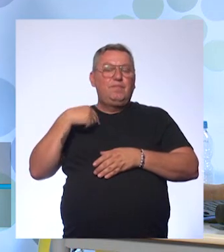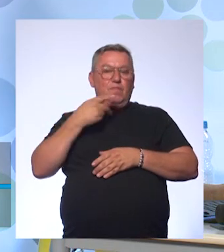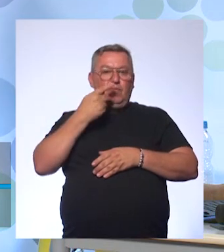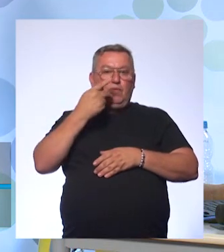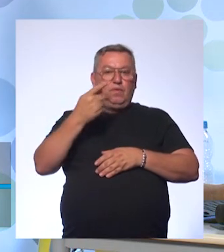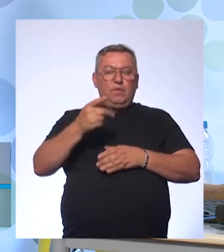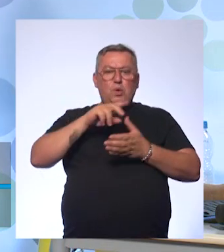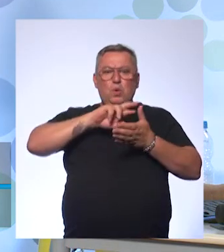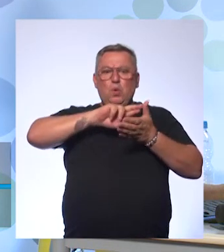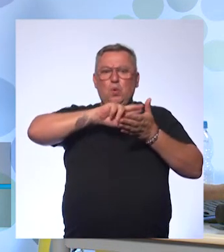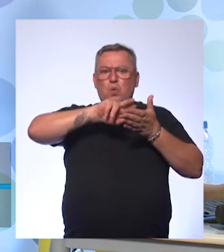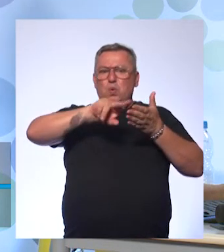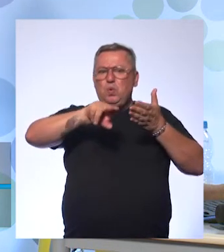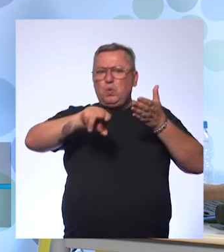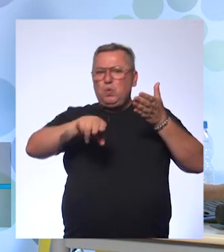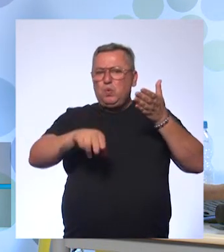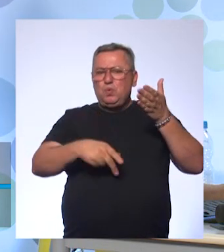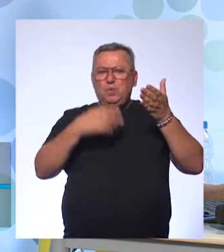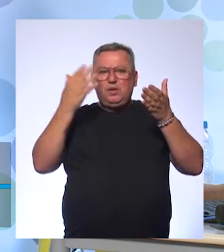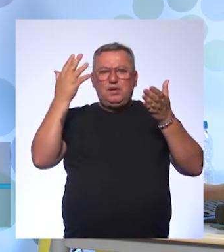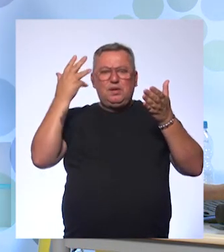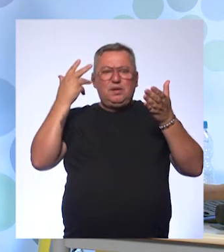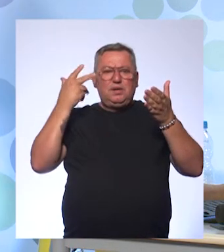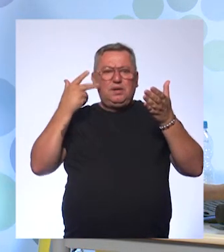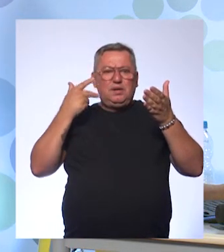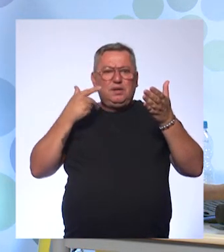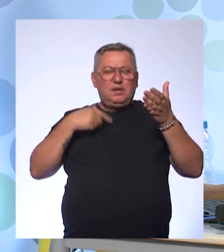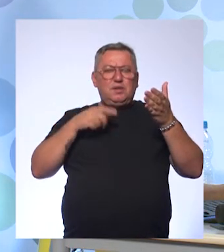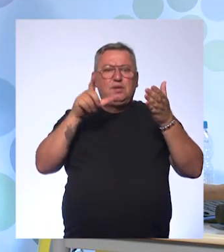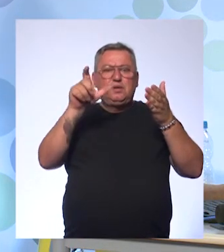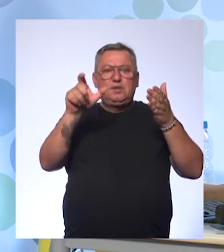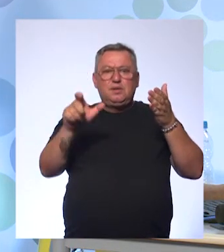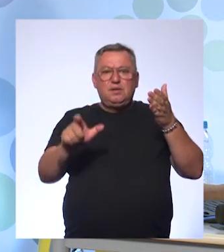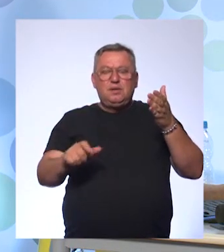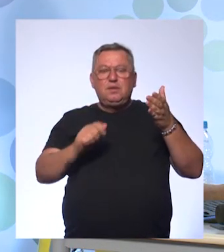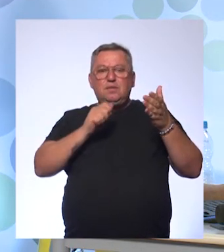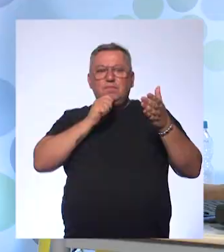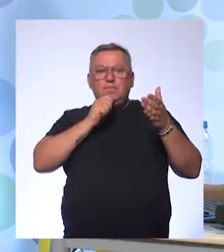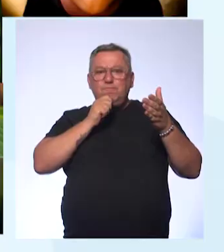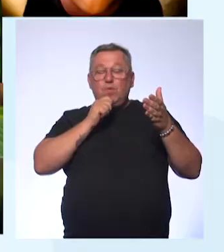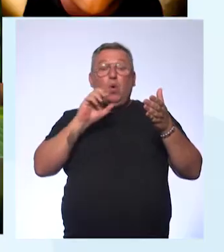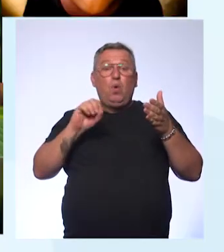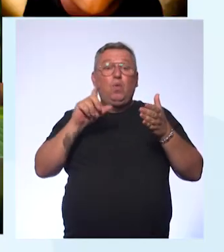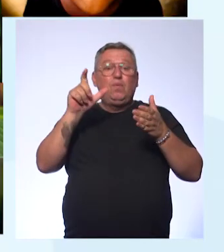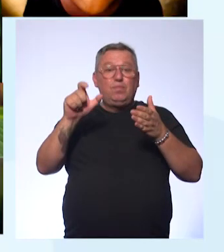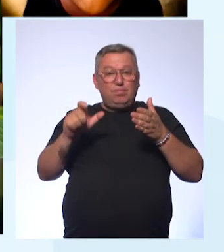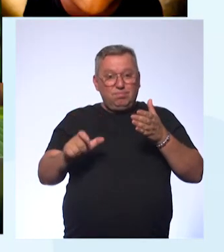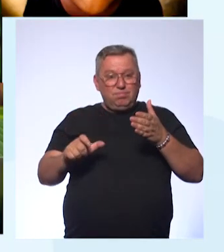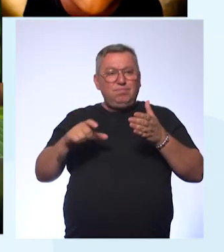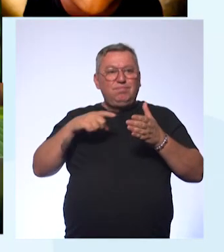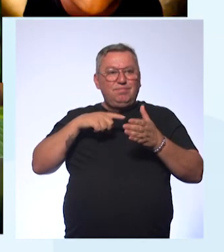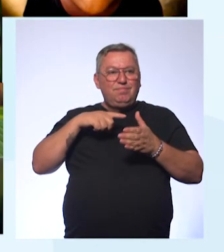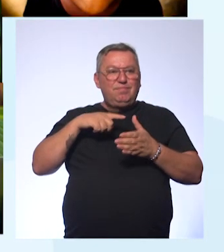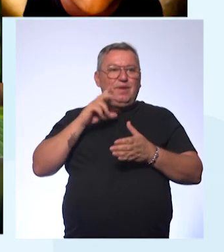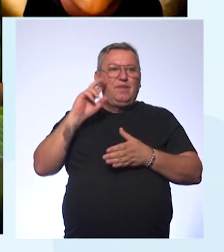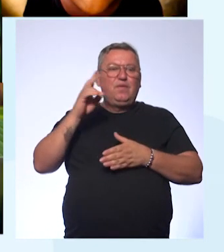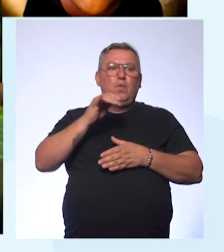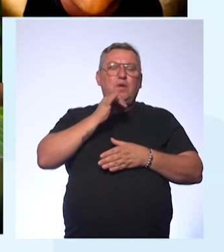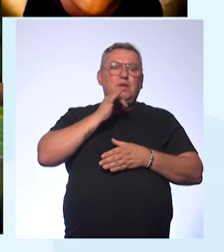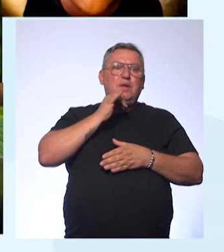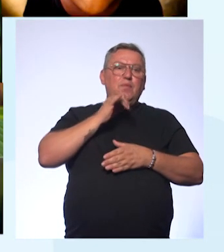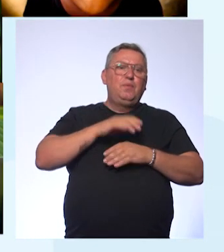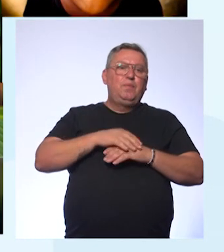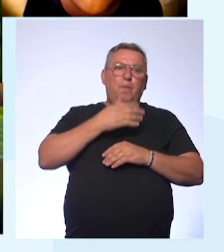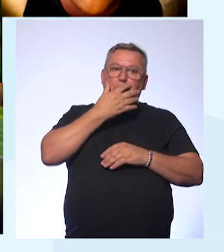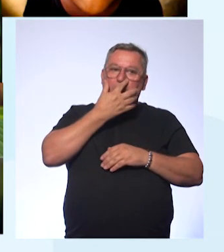de diversos animais dentro de invertebrados ou vertebrados, né? Então, aqui nessa imagem tem alguns exemplos para